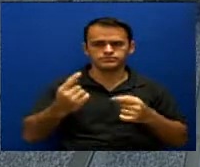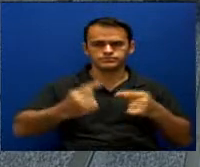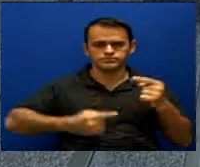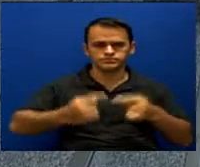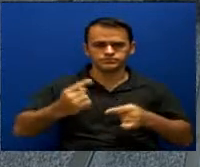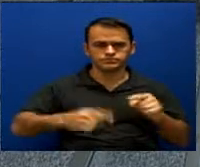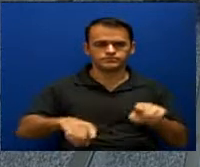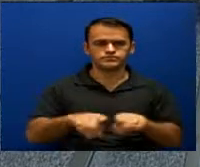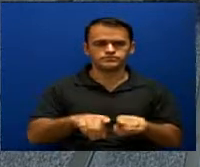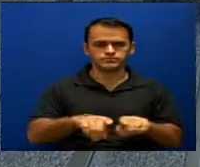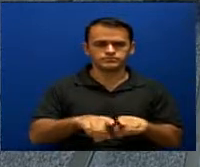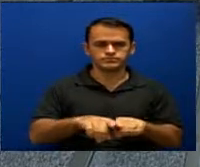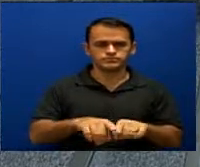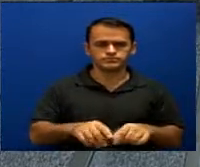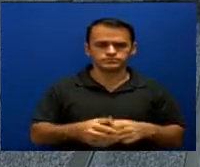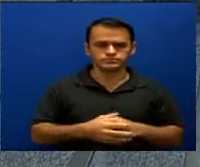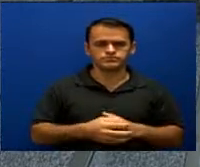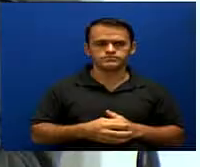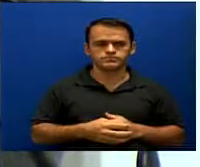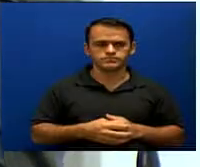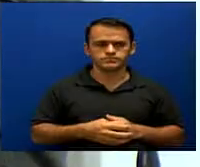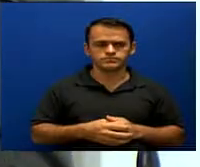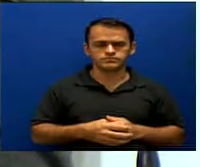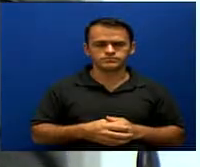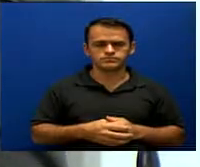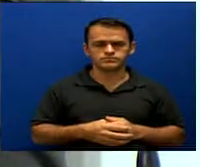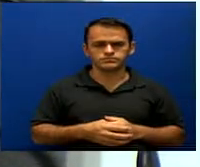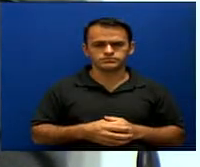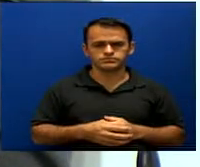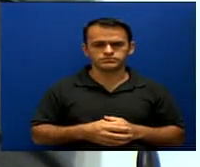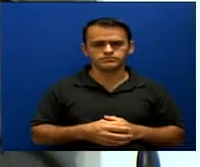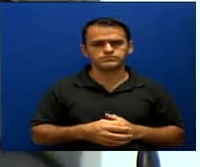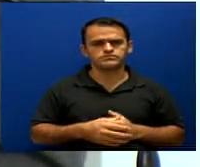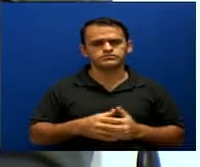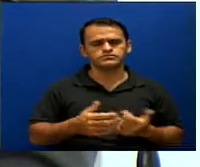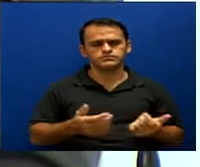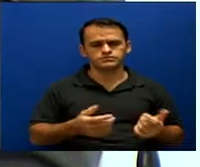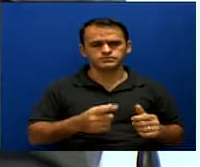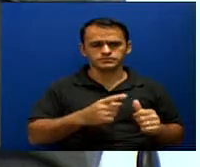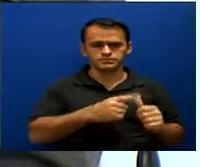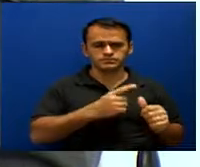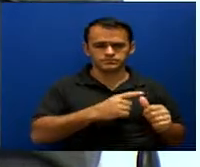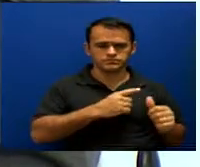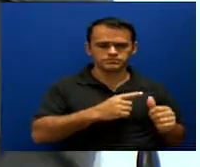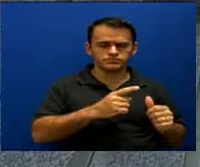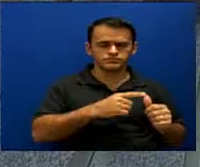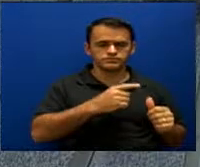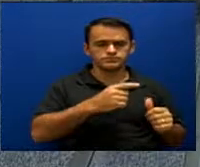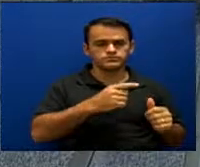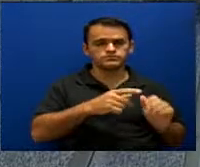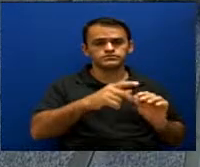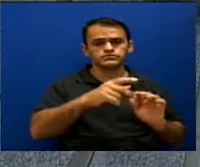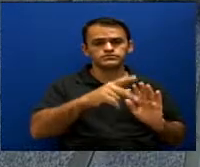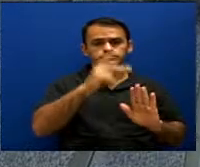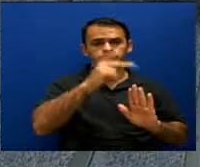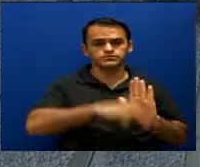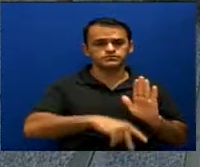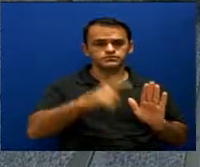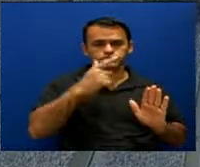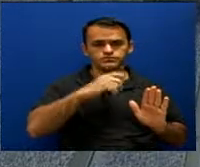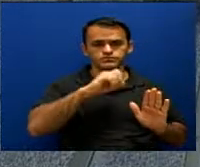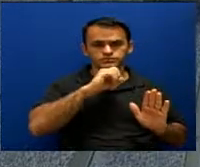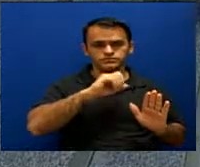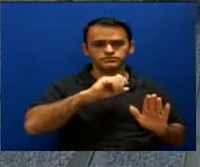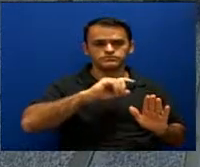também. Então, fica registrado. O meu já está registrado. Não quer discutir essa e votar essa, depois vamos para a próxima? Uma sugestão, presidente. Essa é a 15? É a